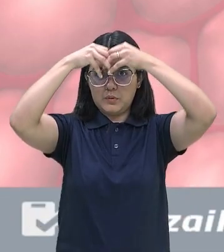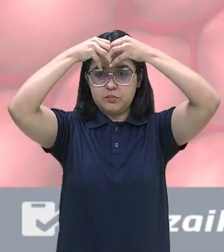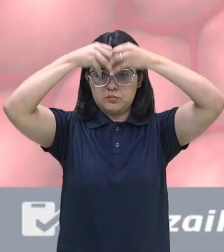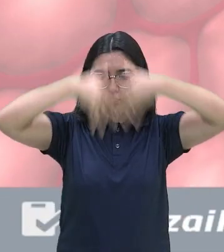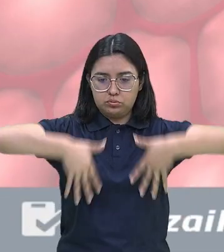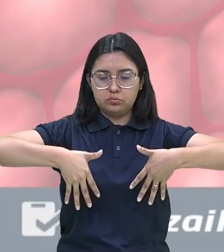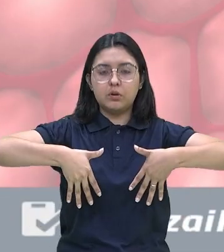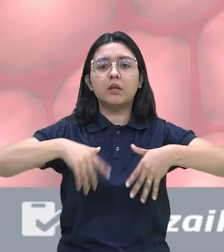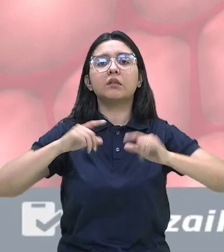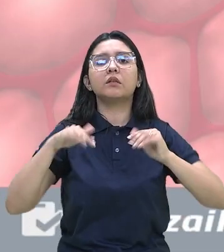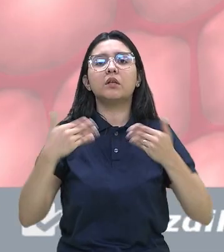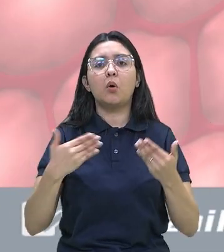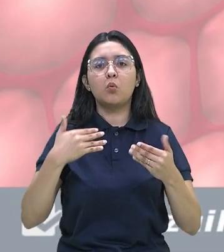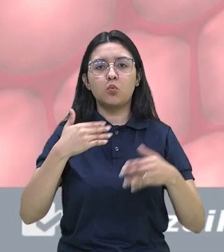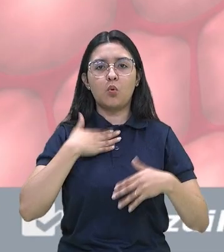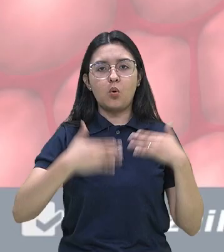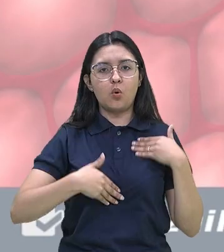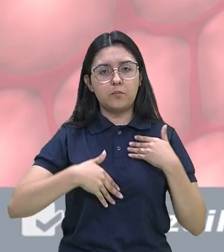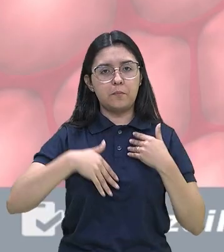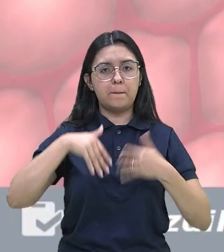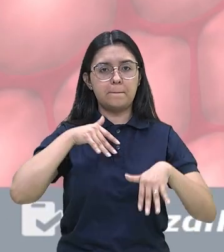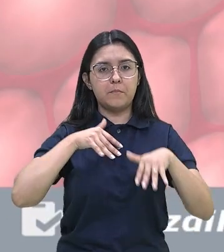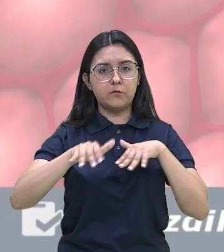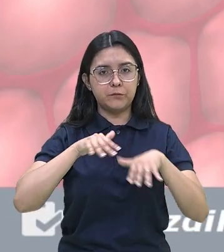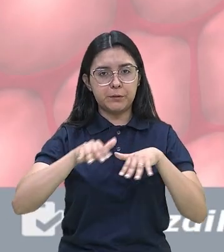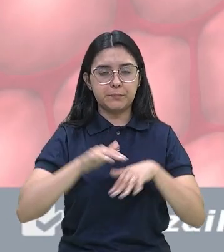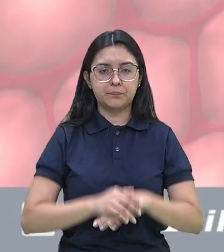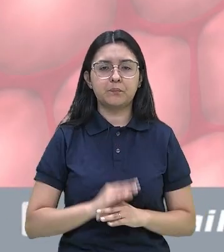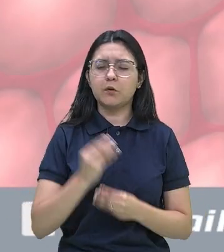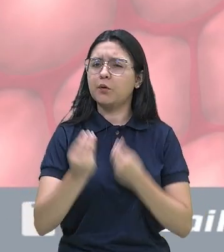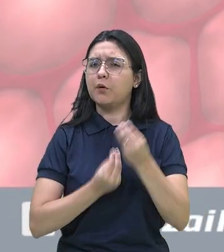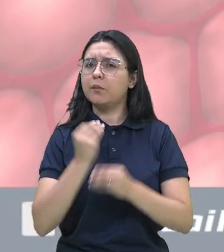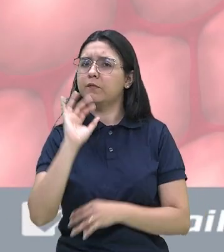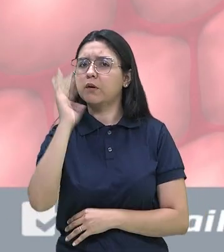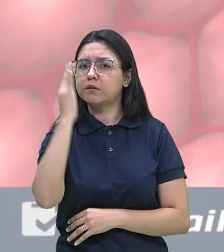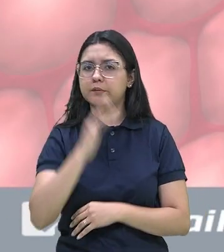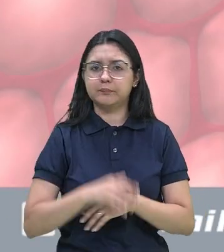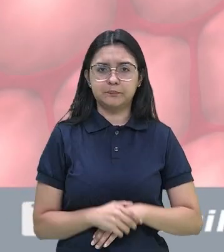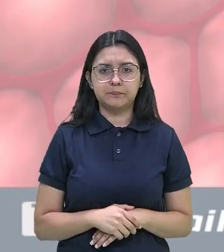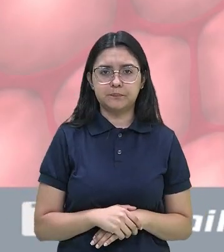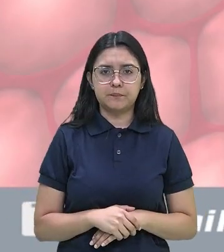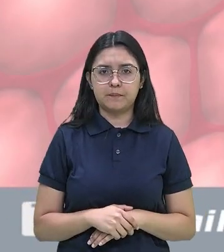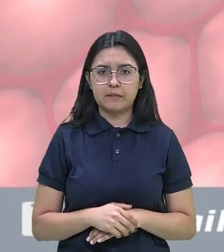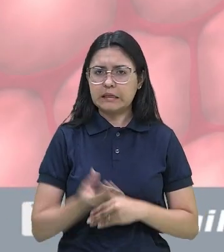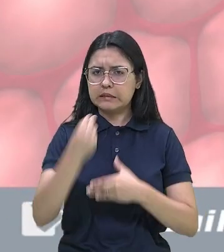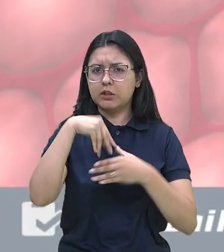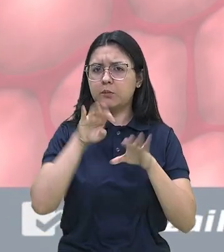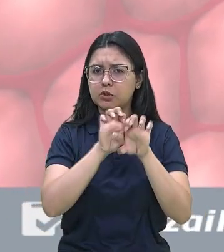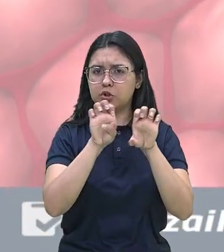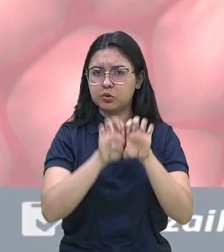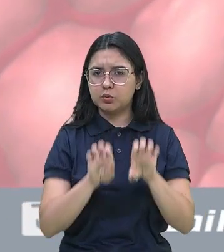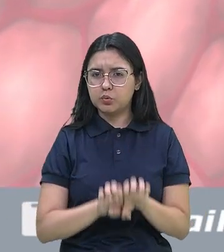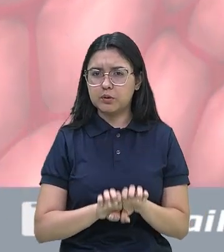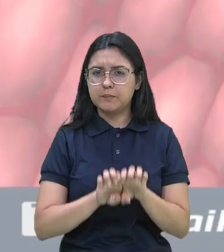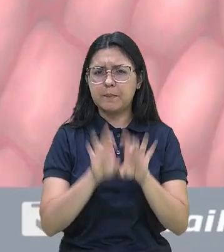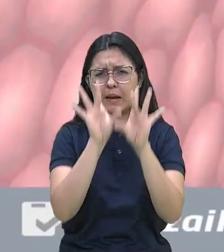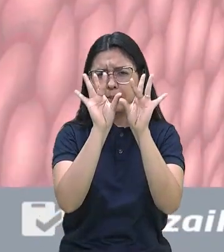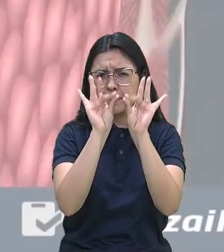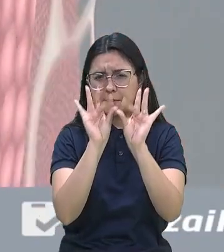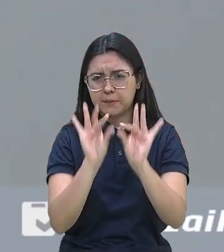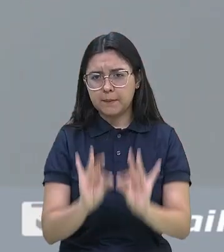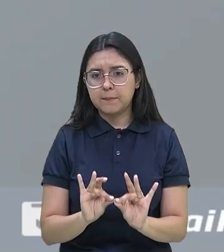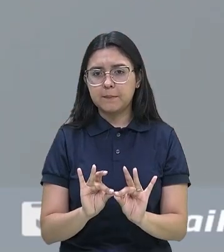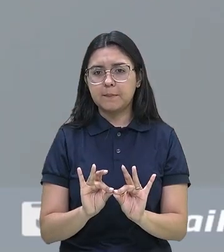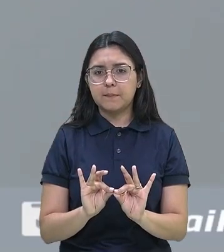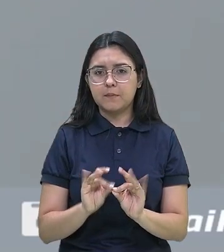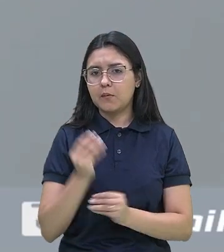em movimento, ok? Tudo isso vai acontecer dentro de uma estrutura mais microscópica